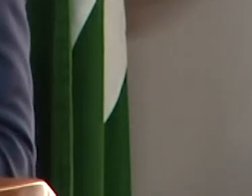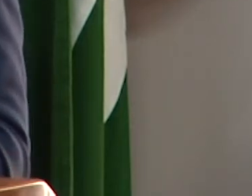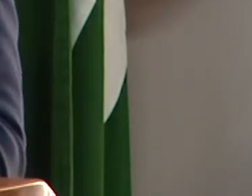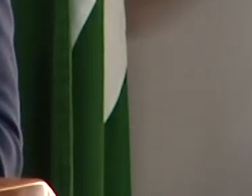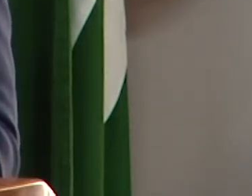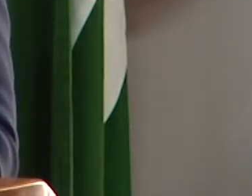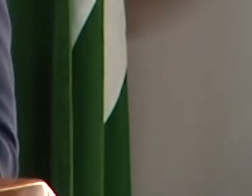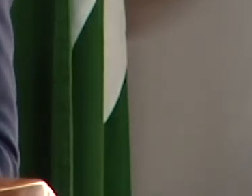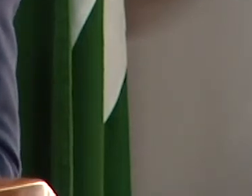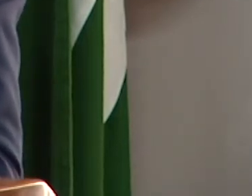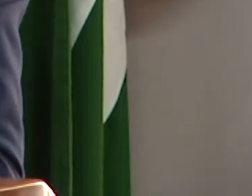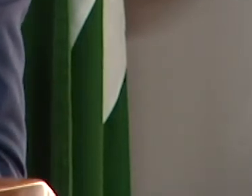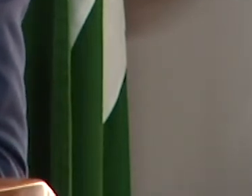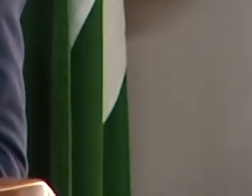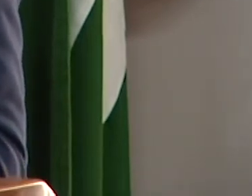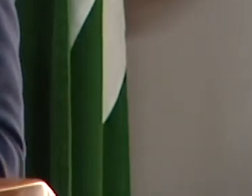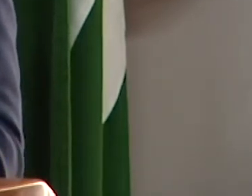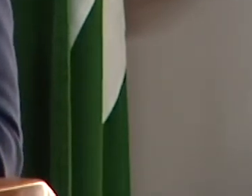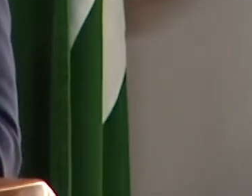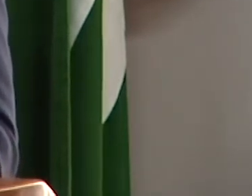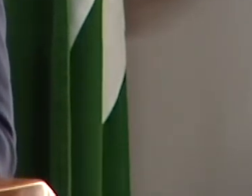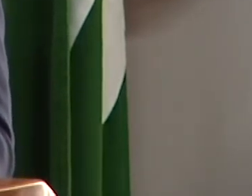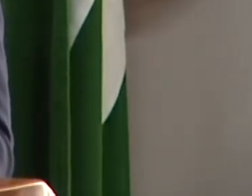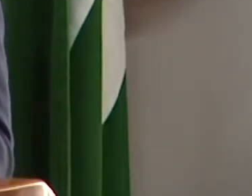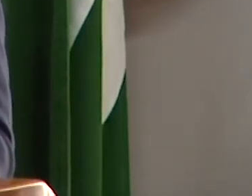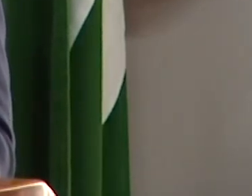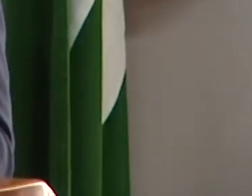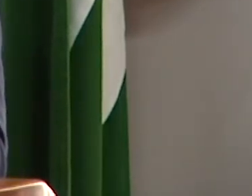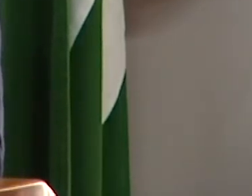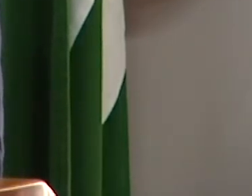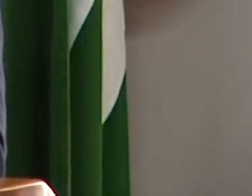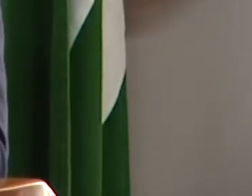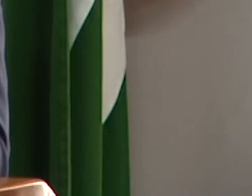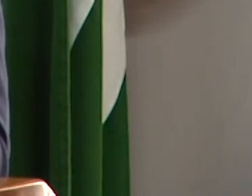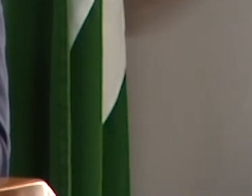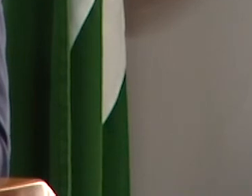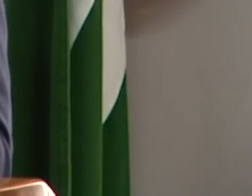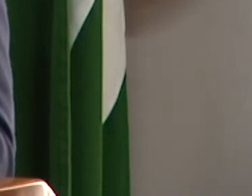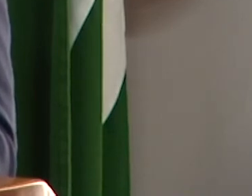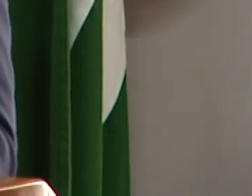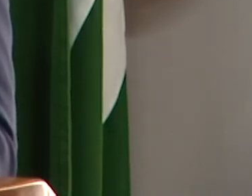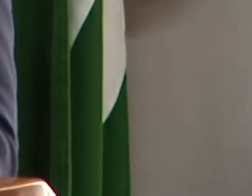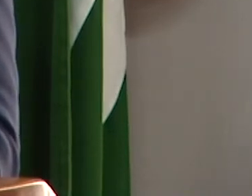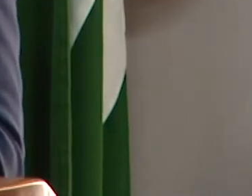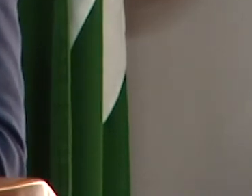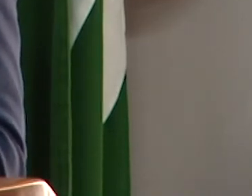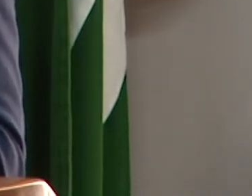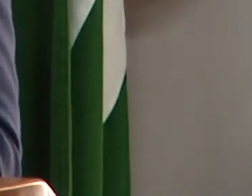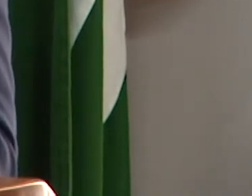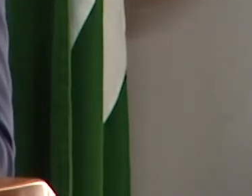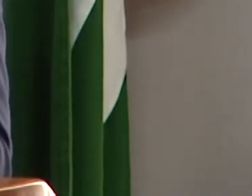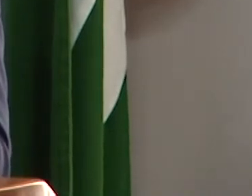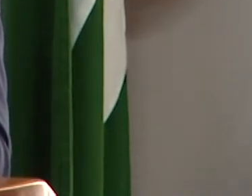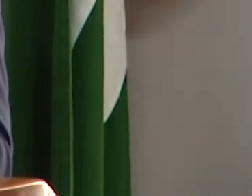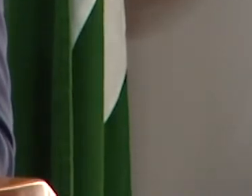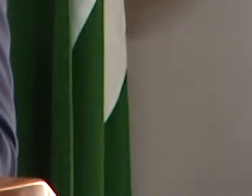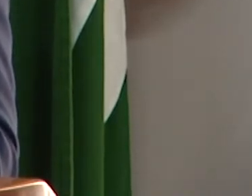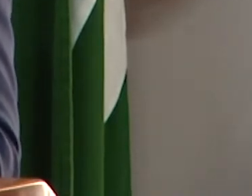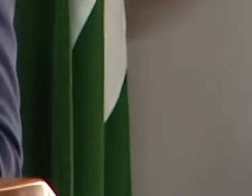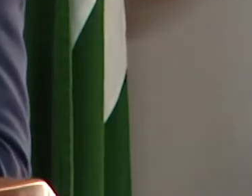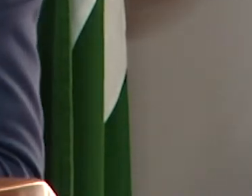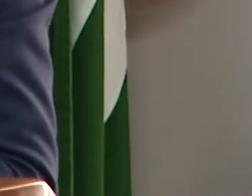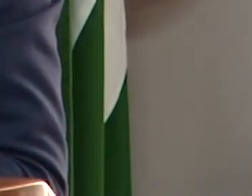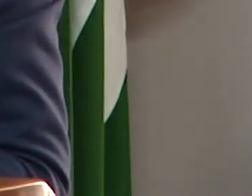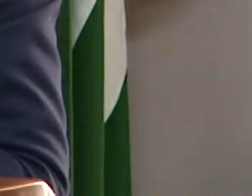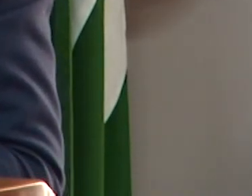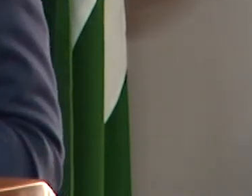Anglicana, nesses 89, indo para 90 anos de existência. Então, que tenhamos êxito nos próximos passos aí.